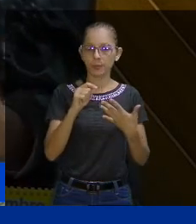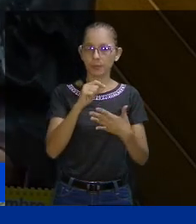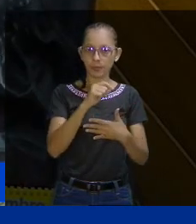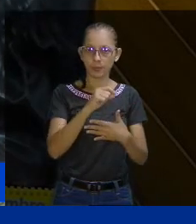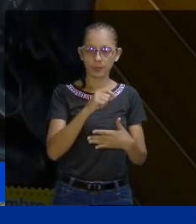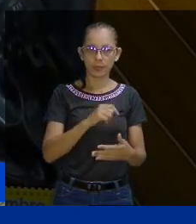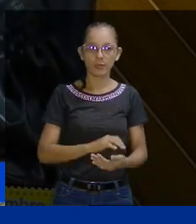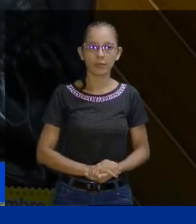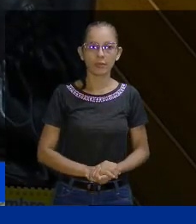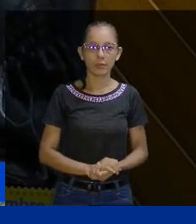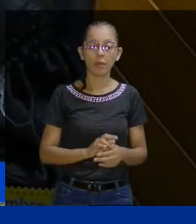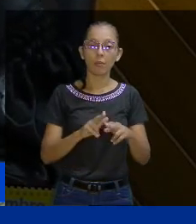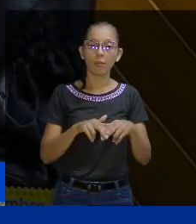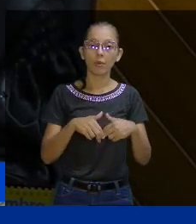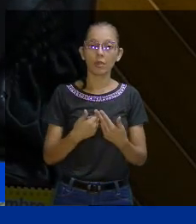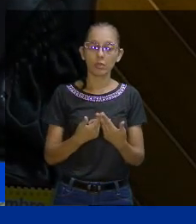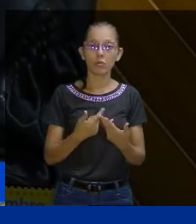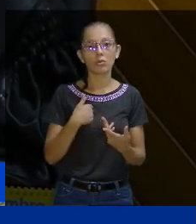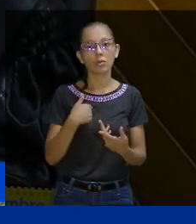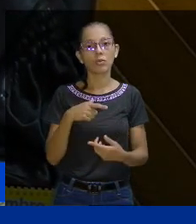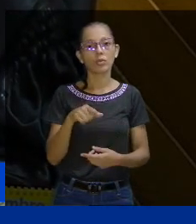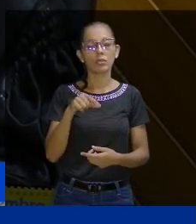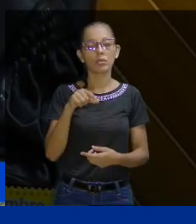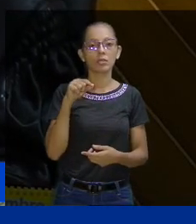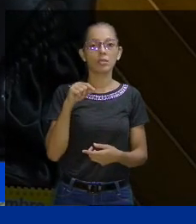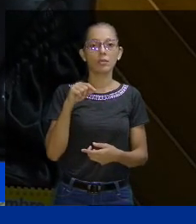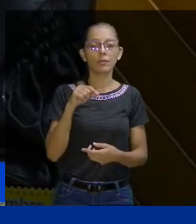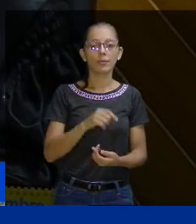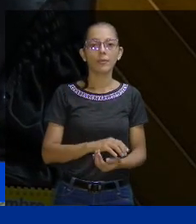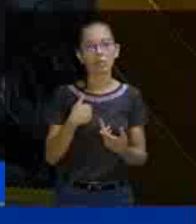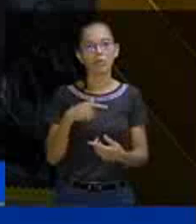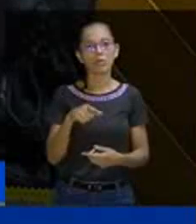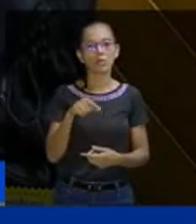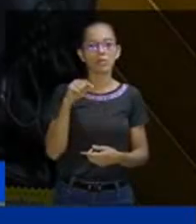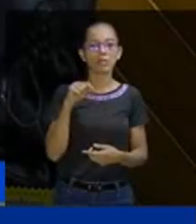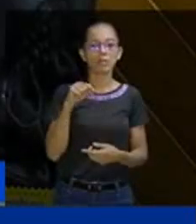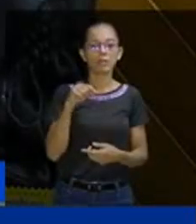optei por privilegiar o livre